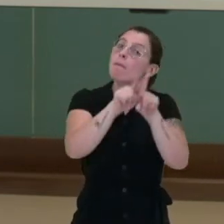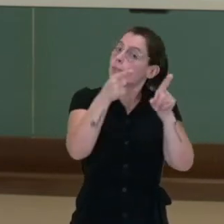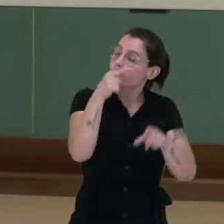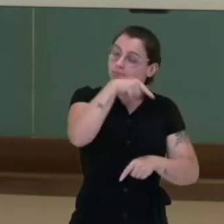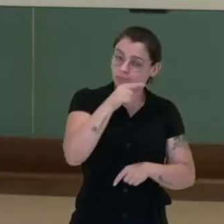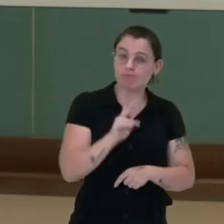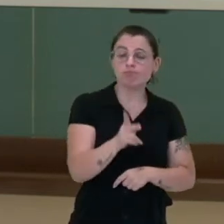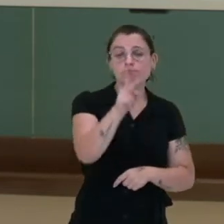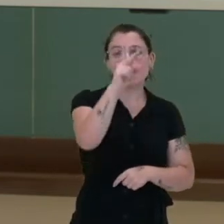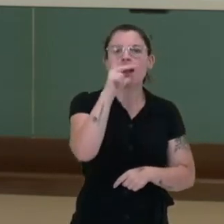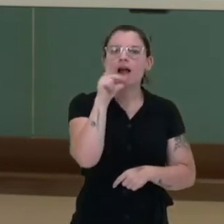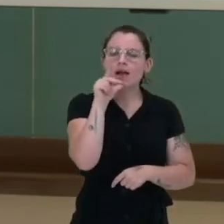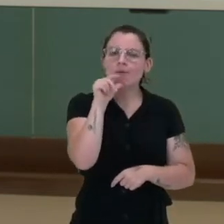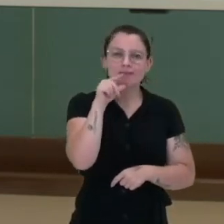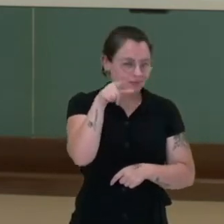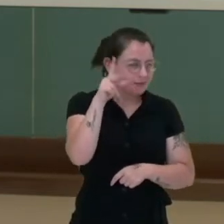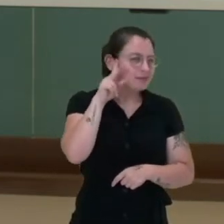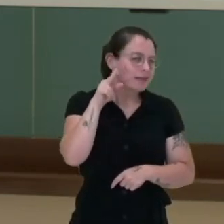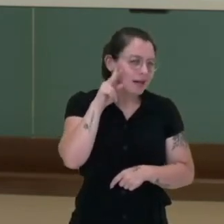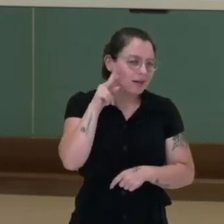sendo água. Você lembra?